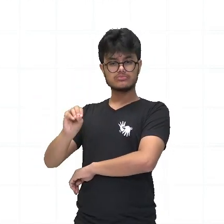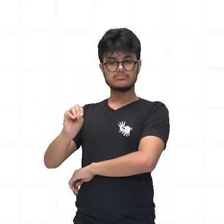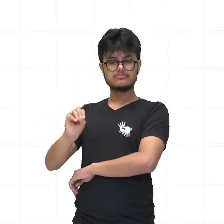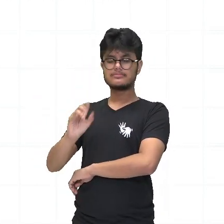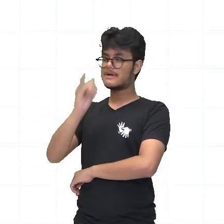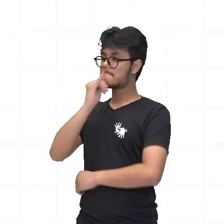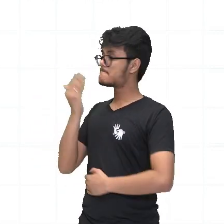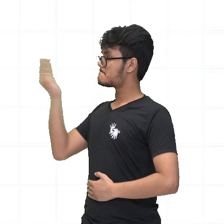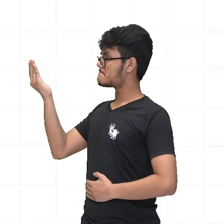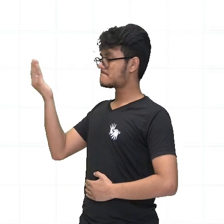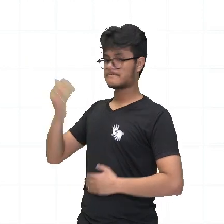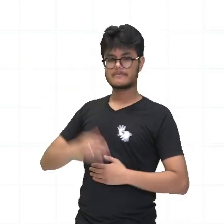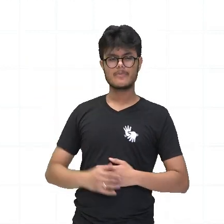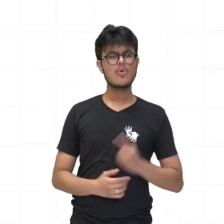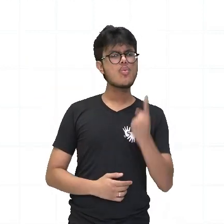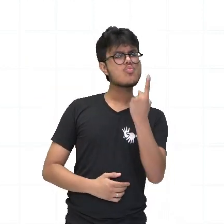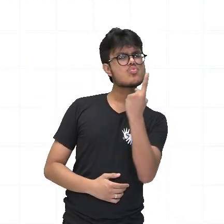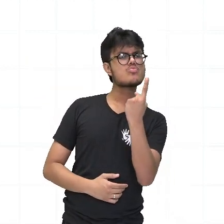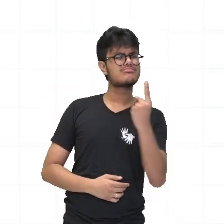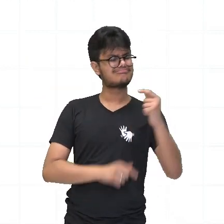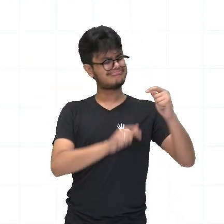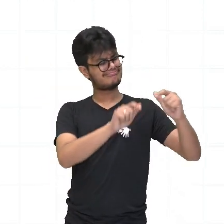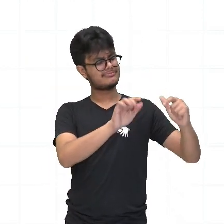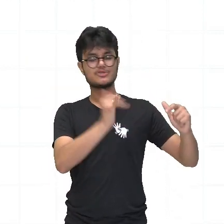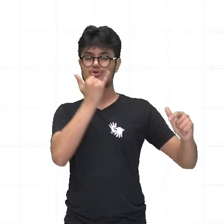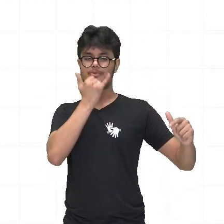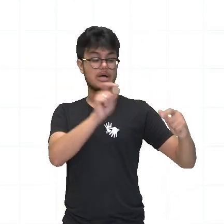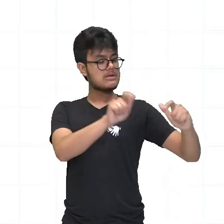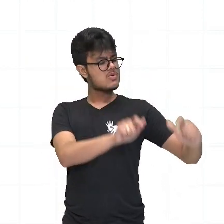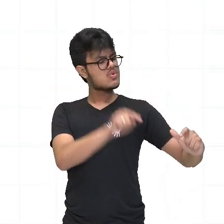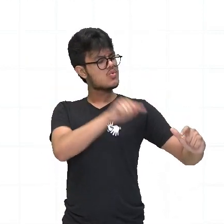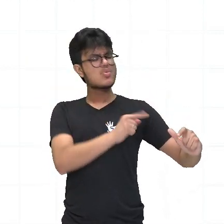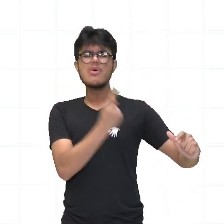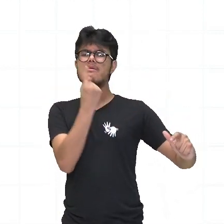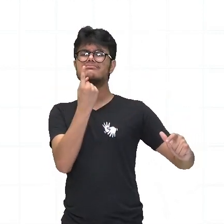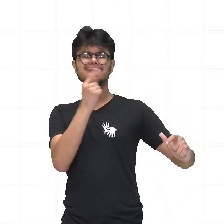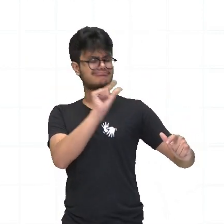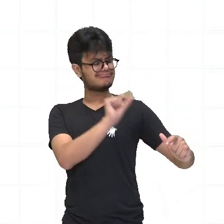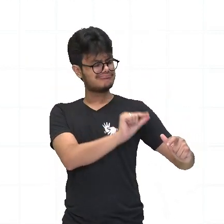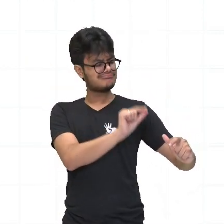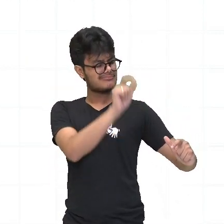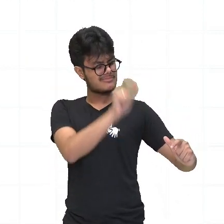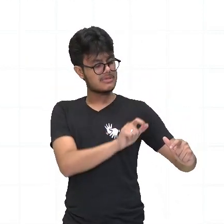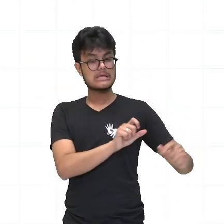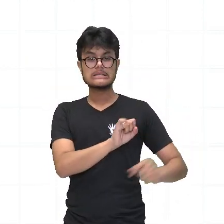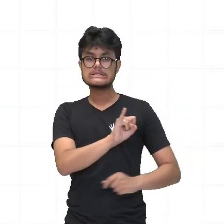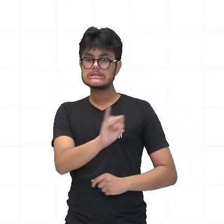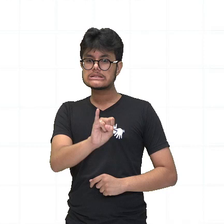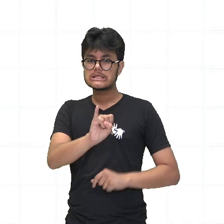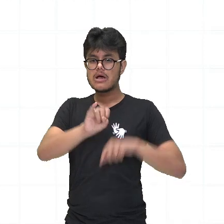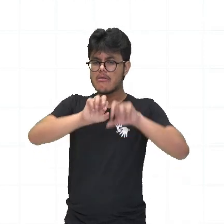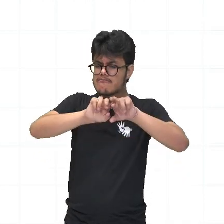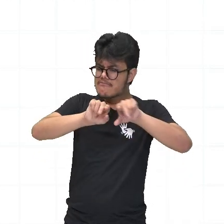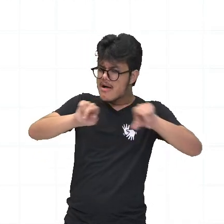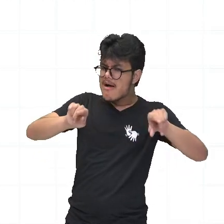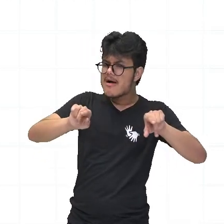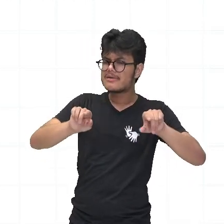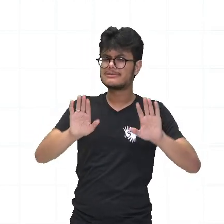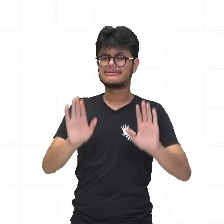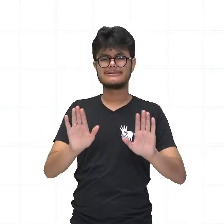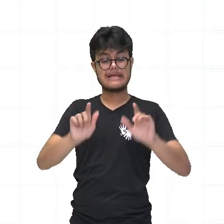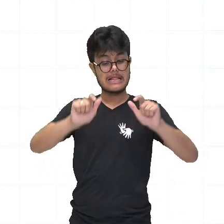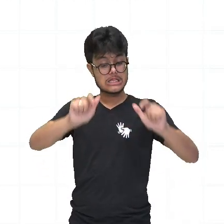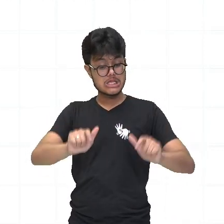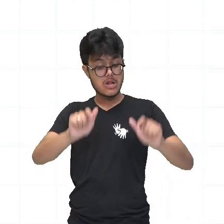ali no mapa. Se nós temos mais casos isolados, mas que em